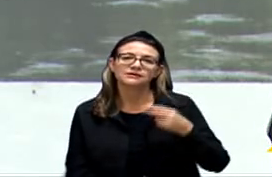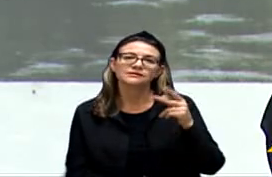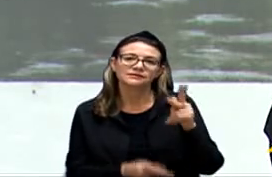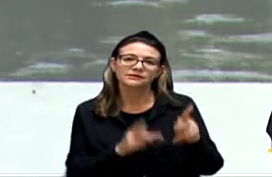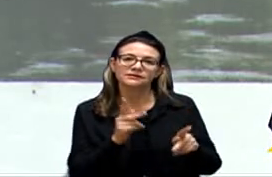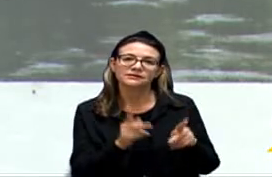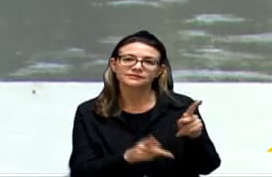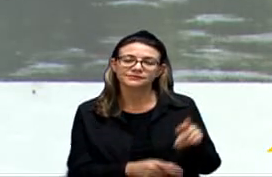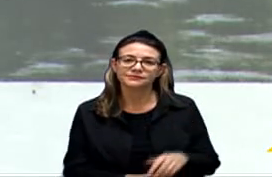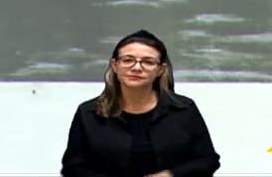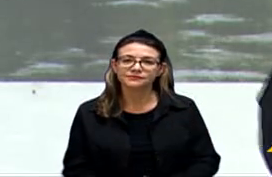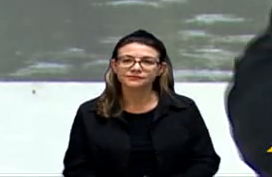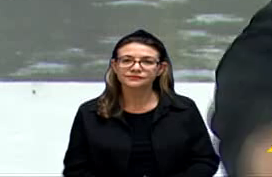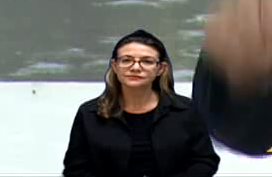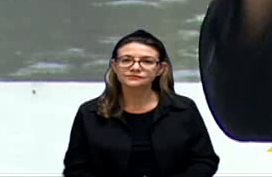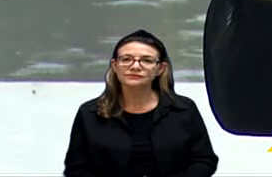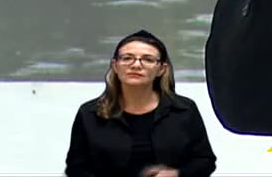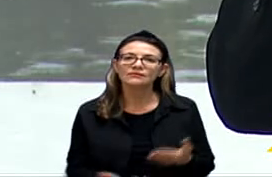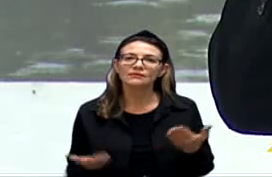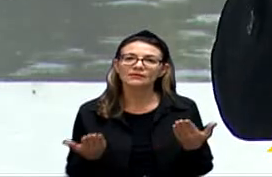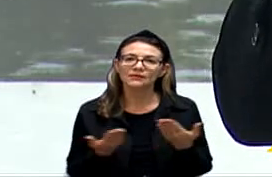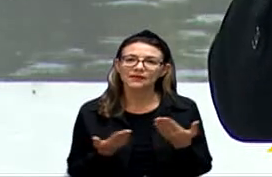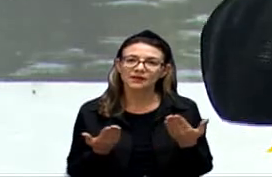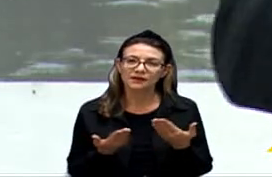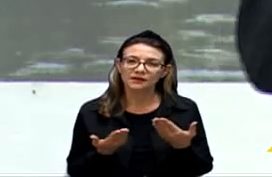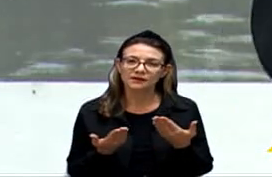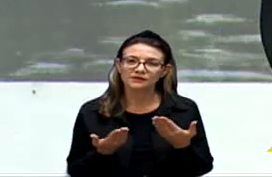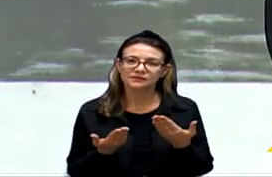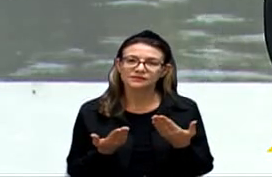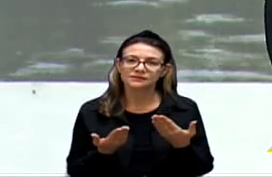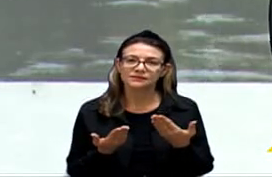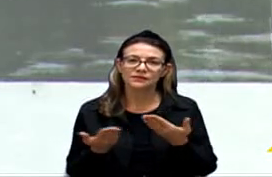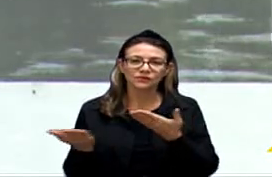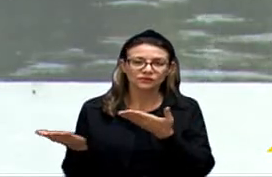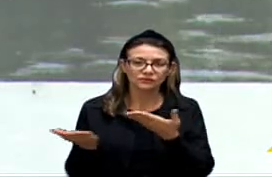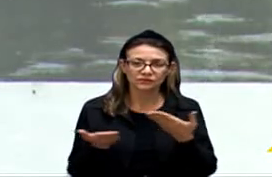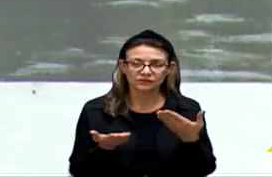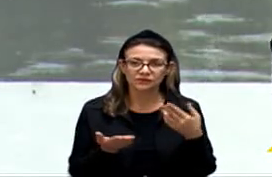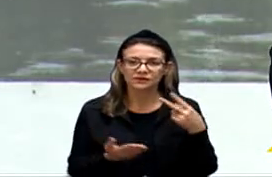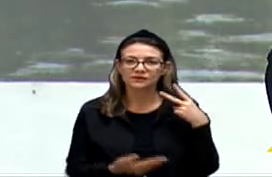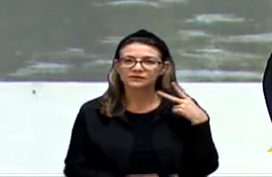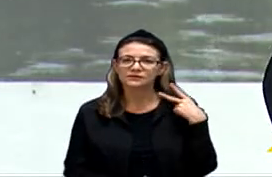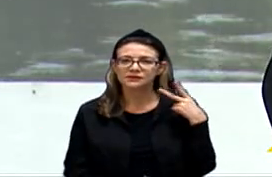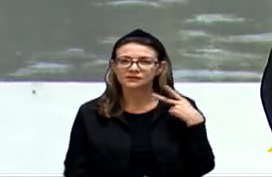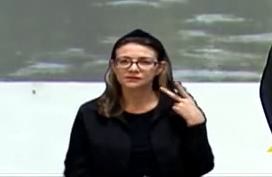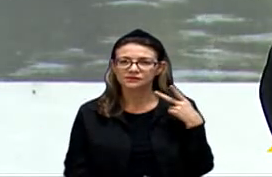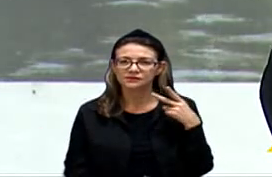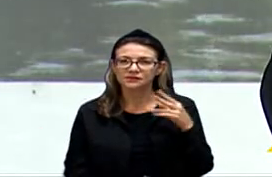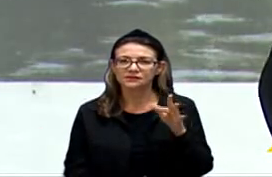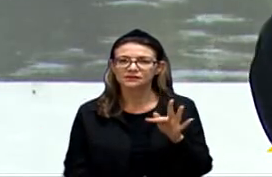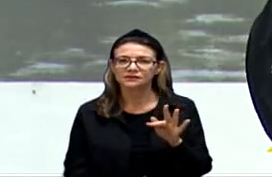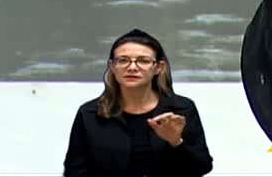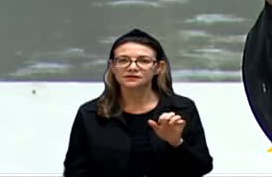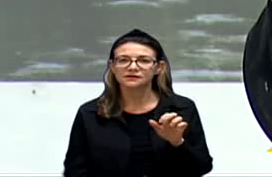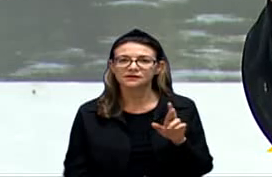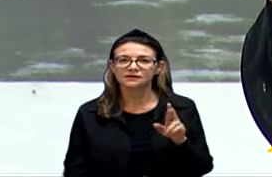humano então vou passar a palavra primeiramente Vereador Silvano a vereadora Fernanda ela pediu um pouquinho